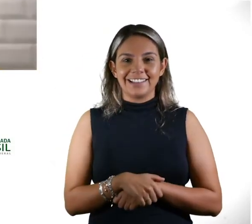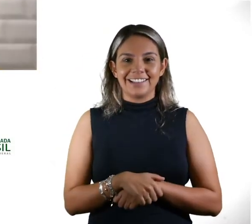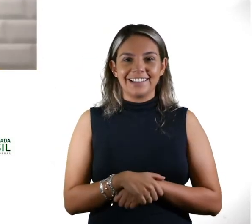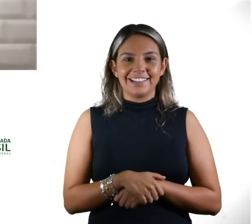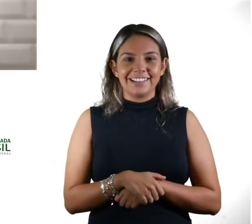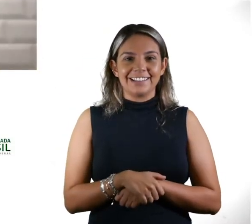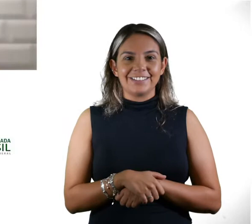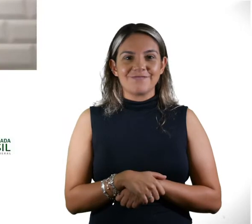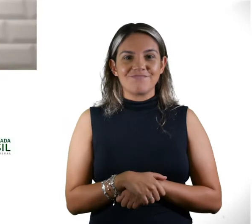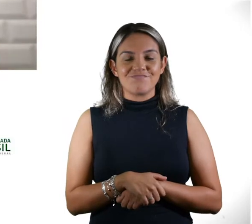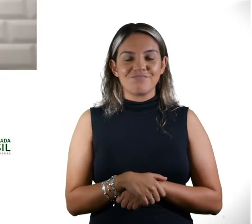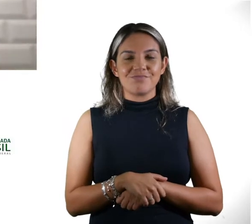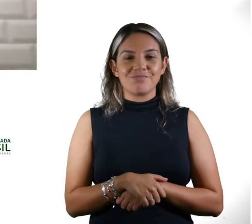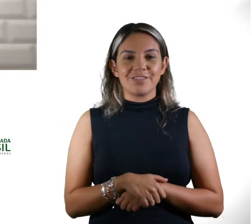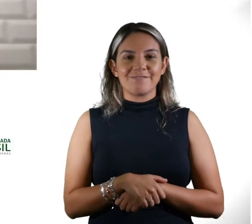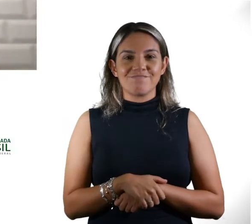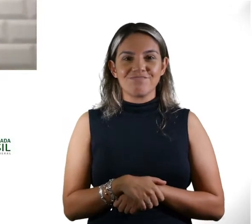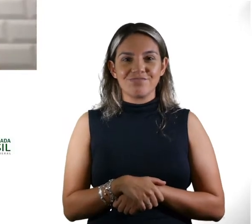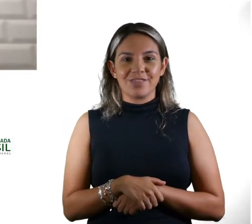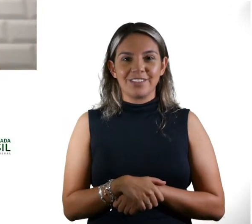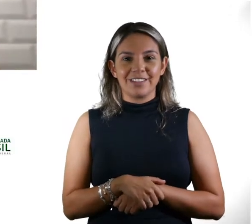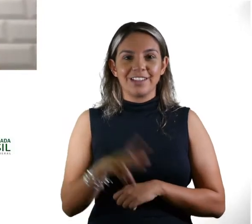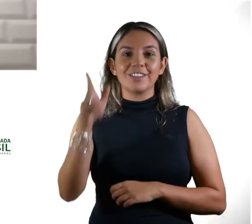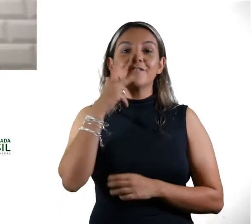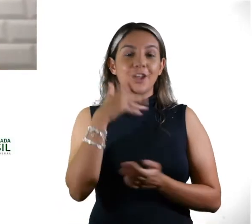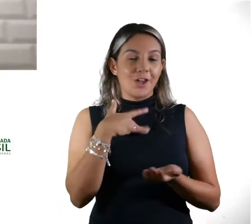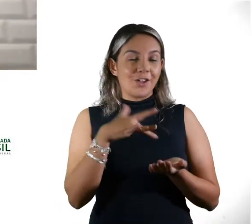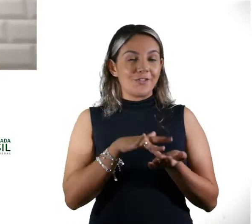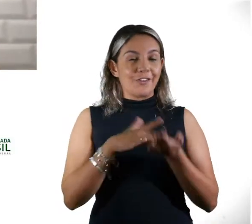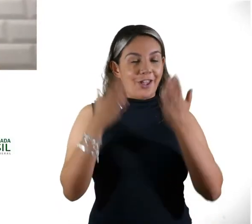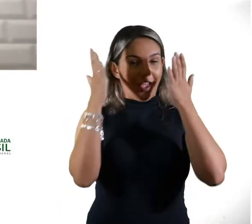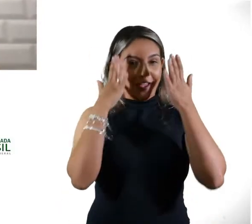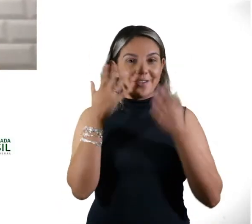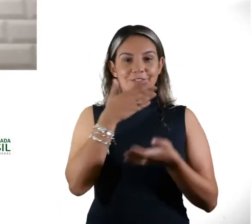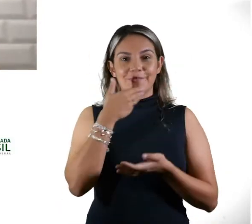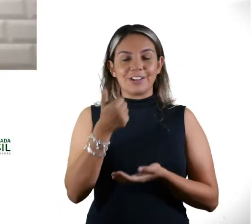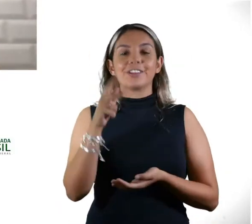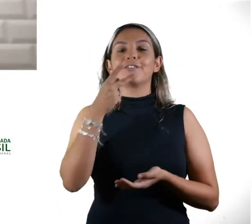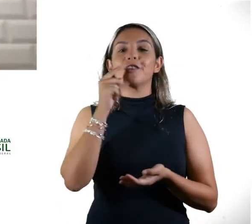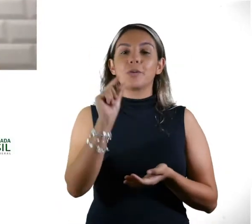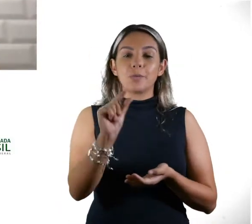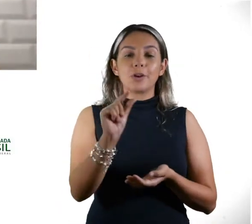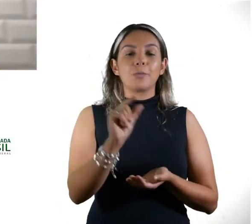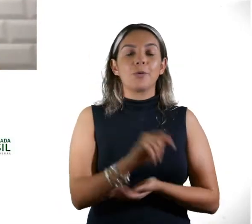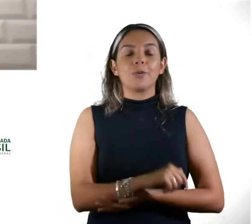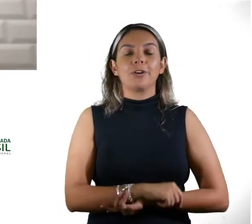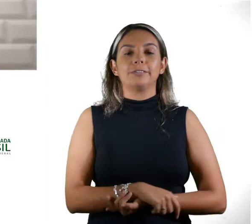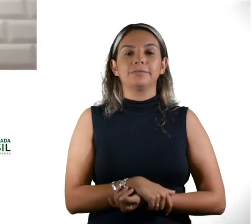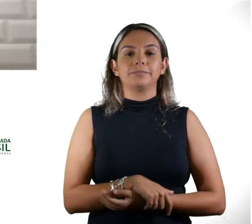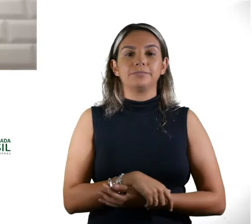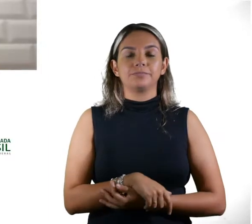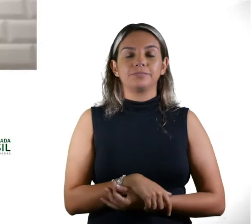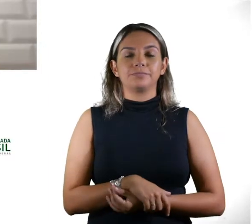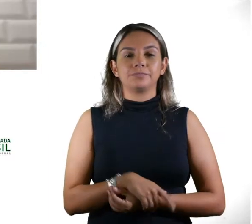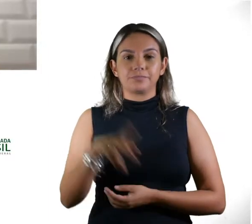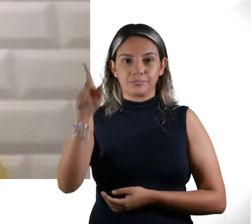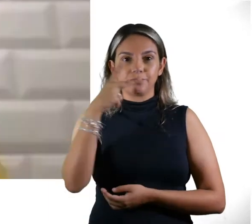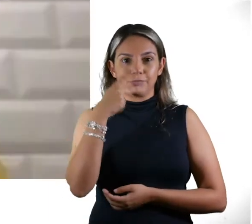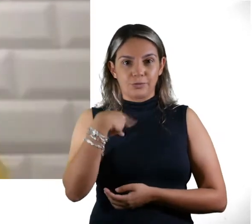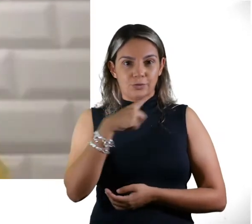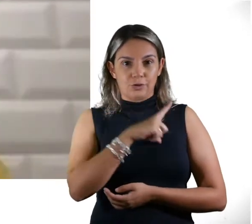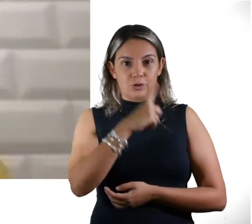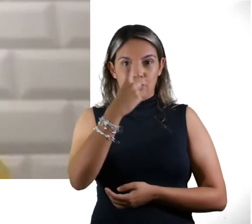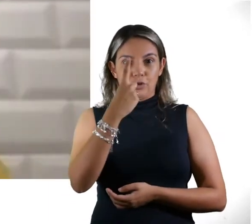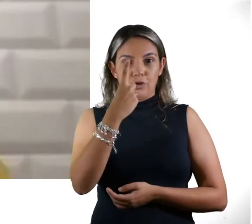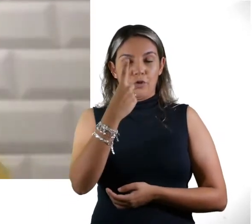você. Mas disfarço melhor. Eu queria que você falasse um pouquinho disso. Mas eu tenho um